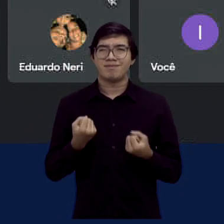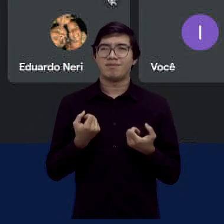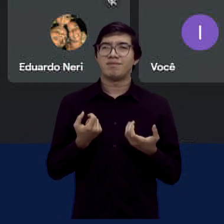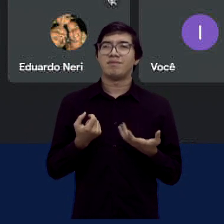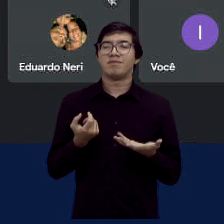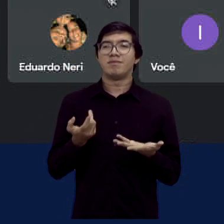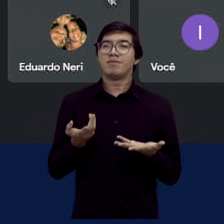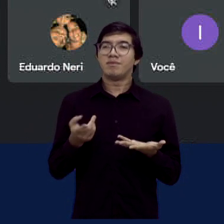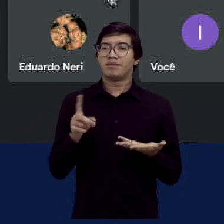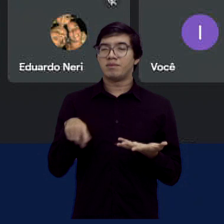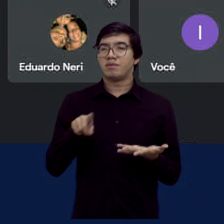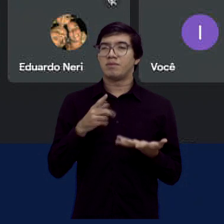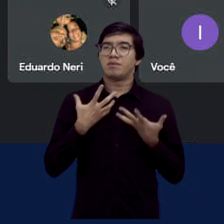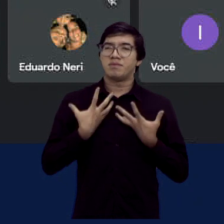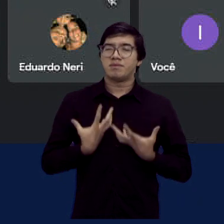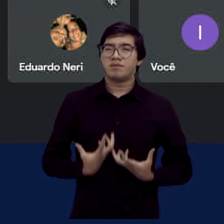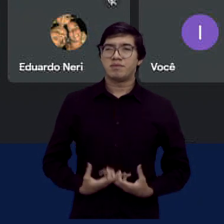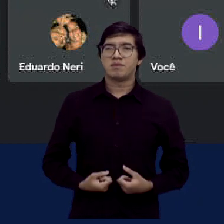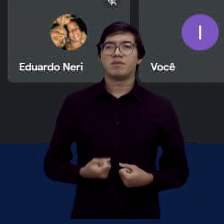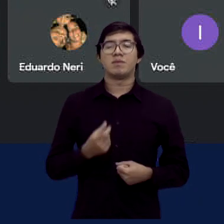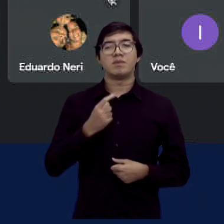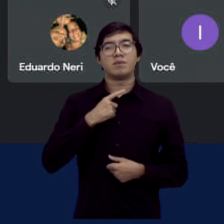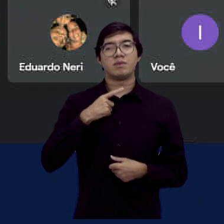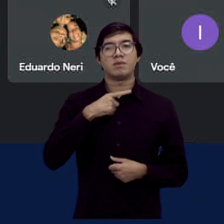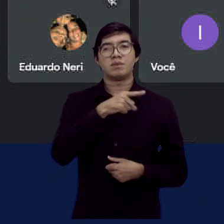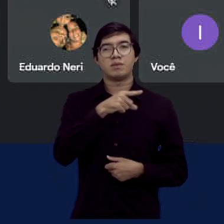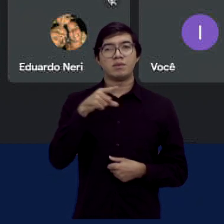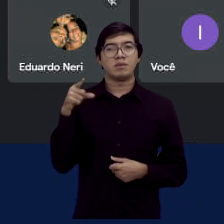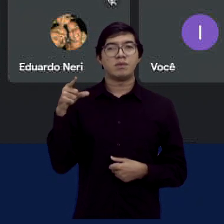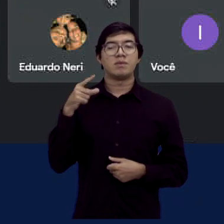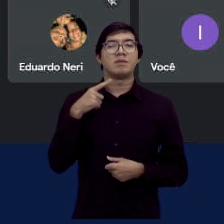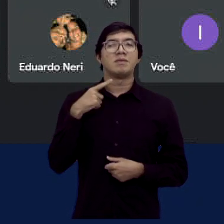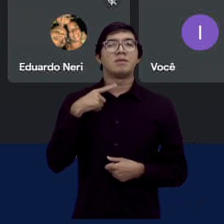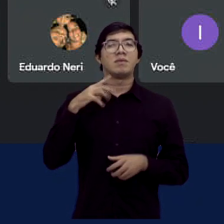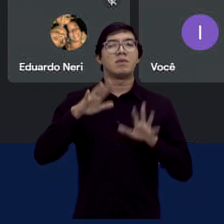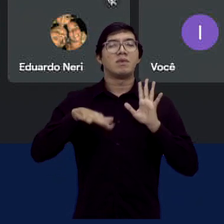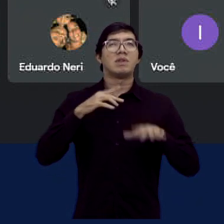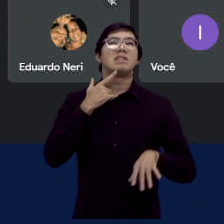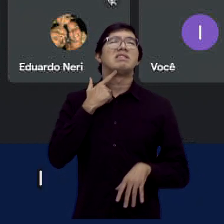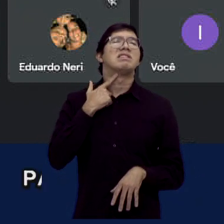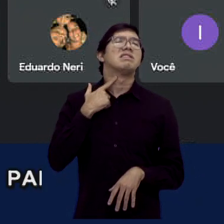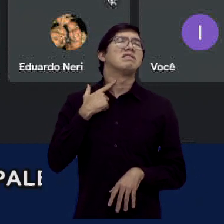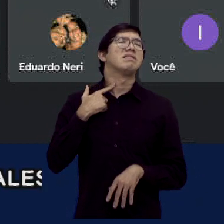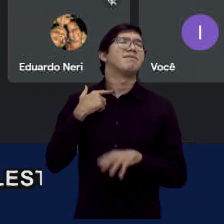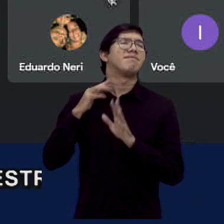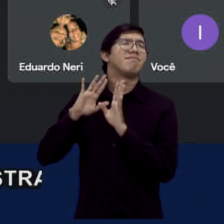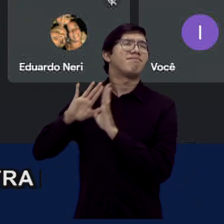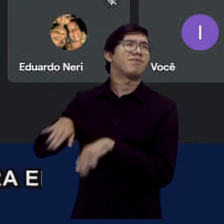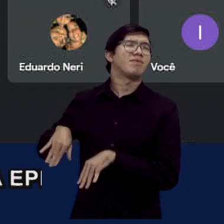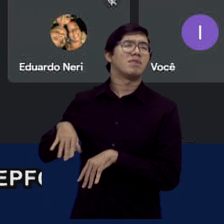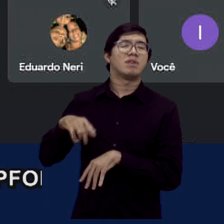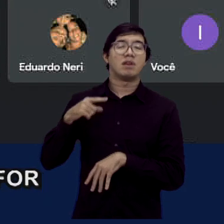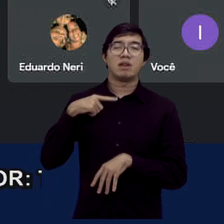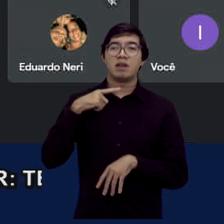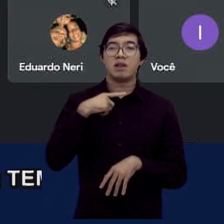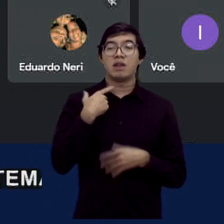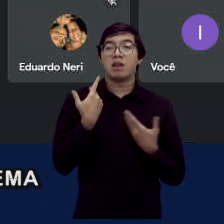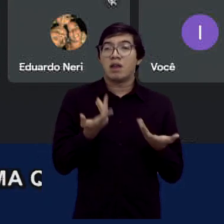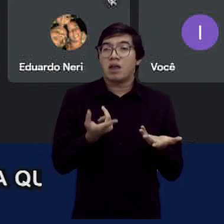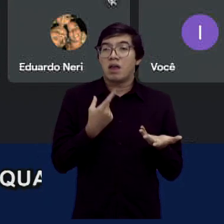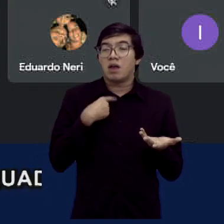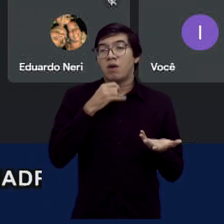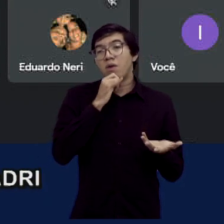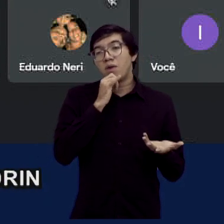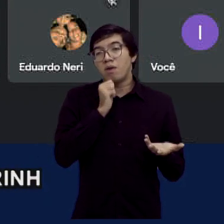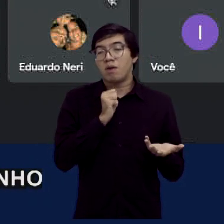leva a ficar cansados, que faz com que a gente sublime os nossos desejos, não deixe no final de semana, só quando chega no final de semana, eu não quero atender